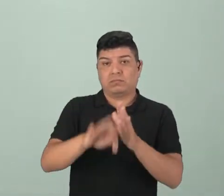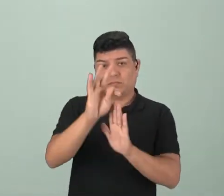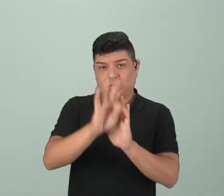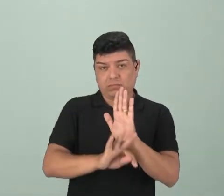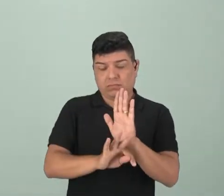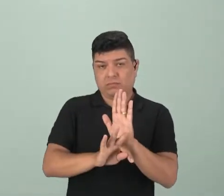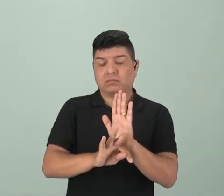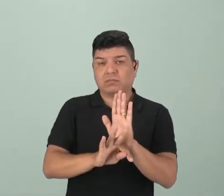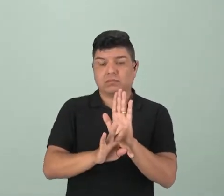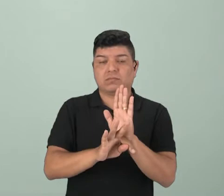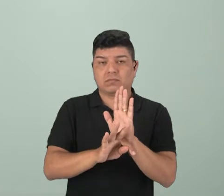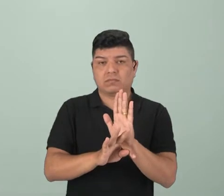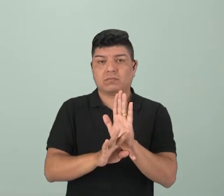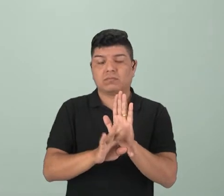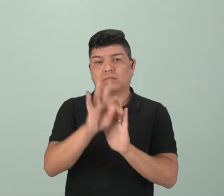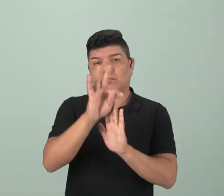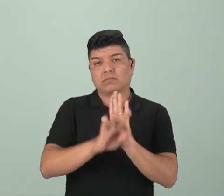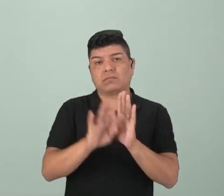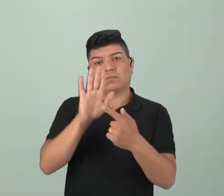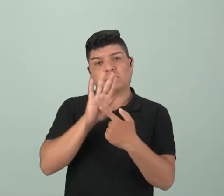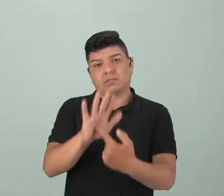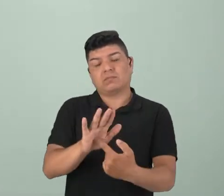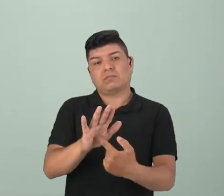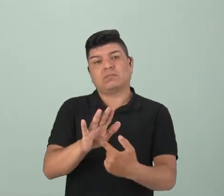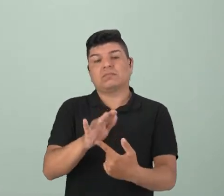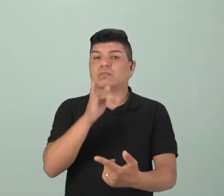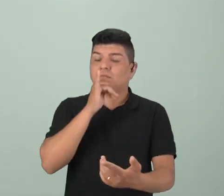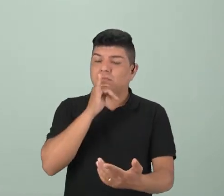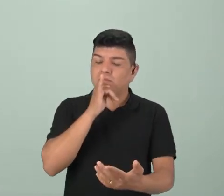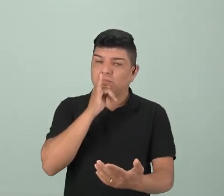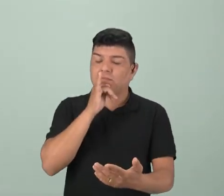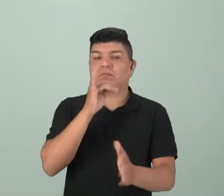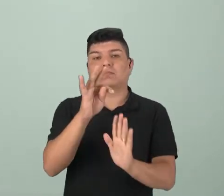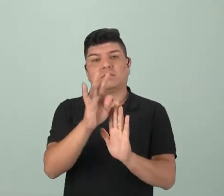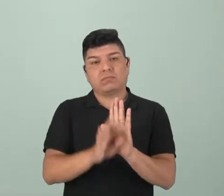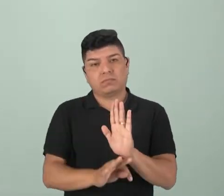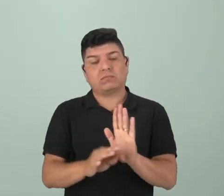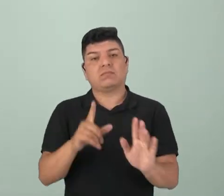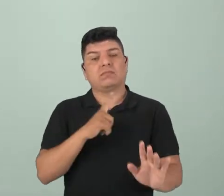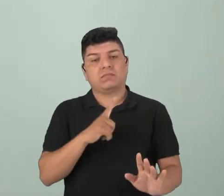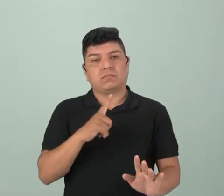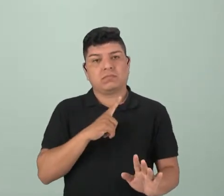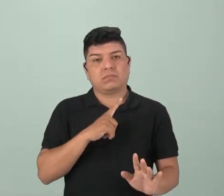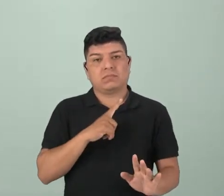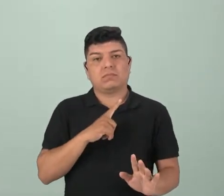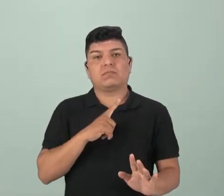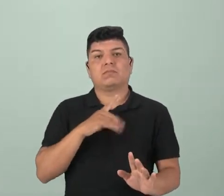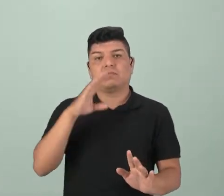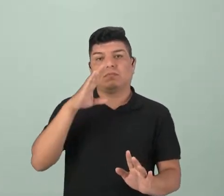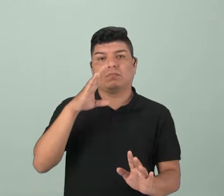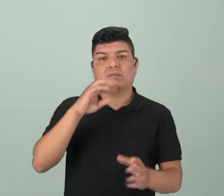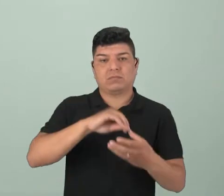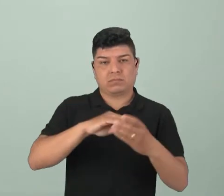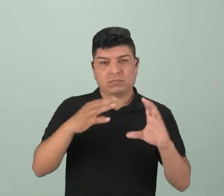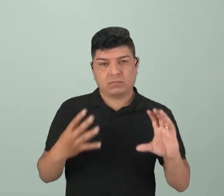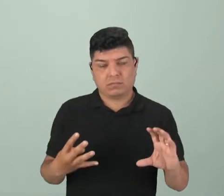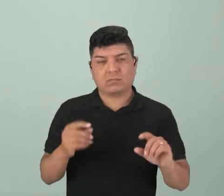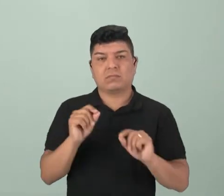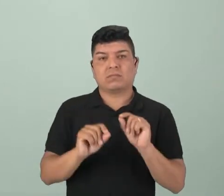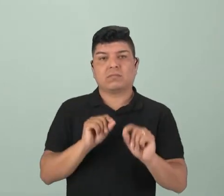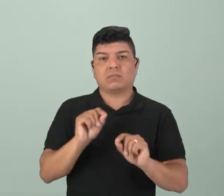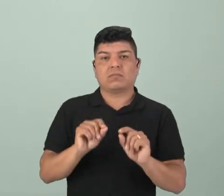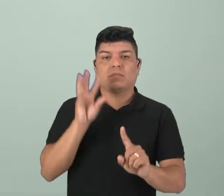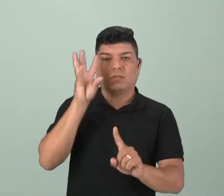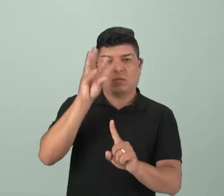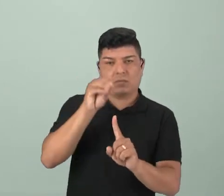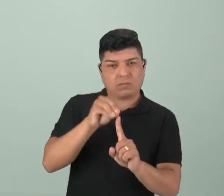tá bom? Então, o texto expositivo é um tipo textual e ele tem essa função de ser